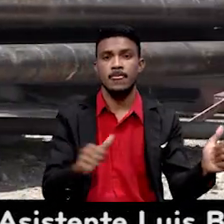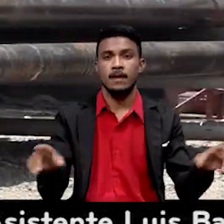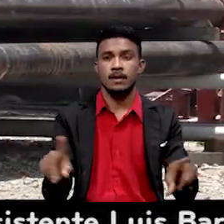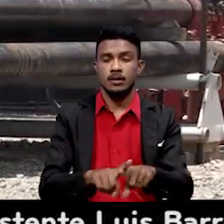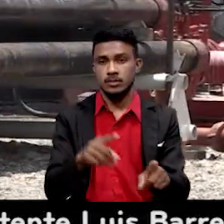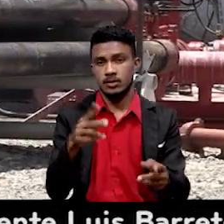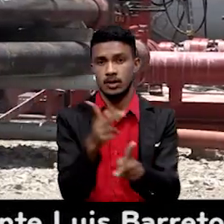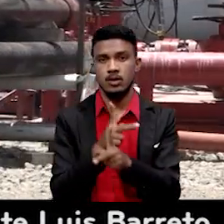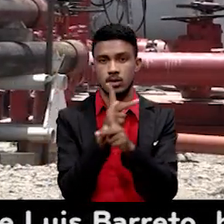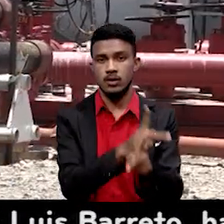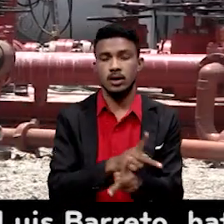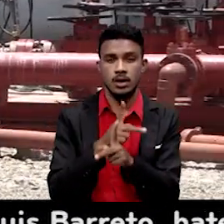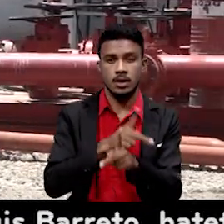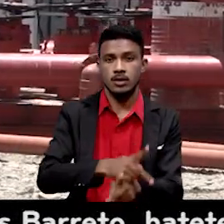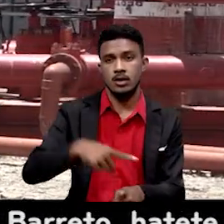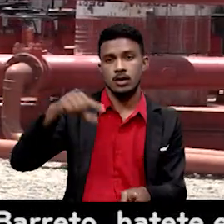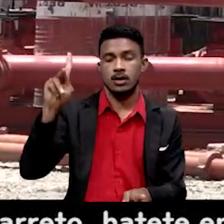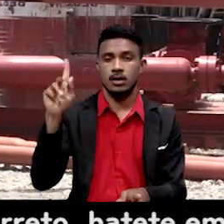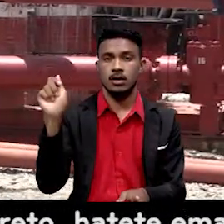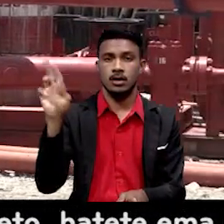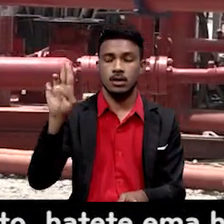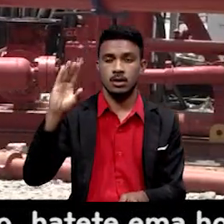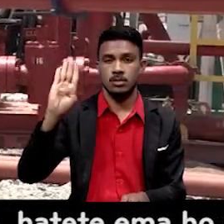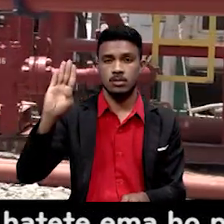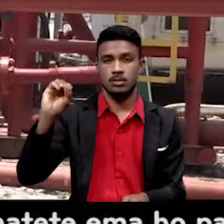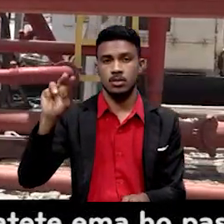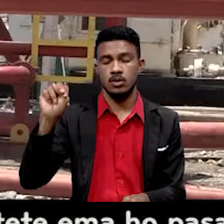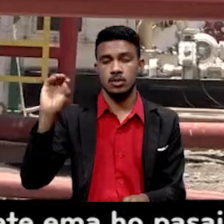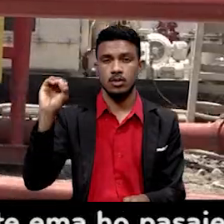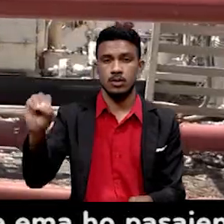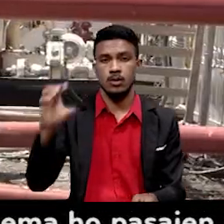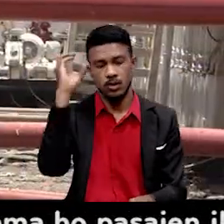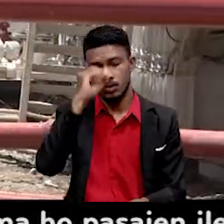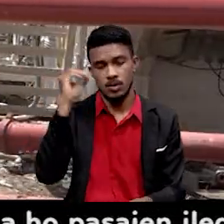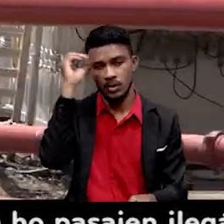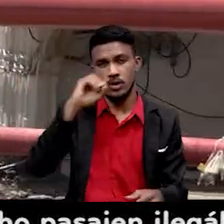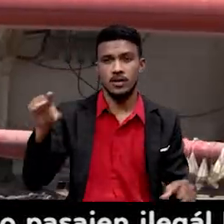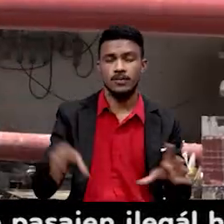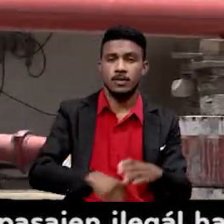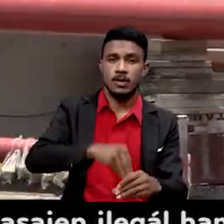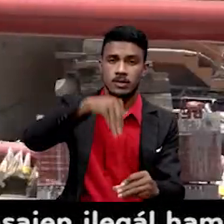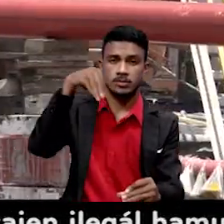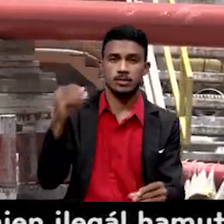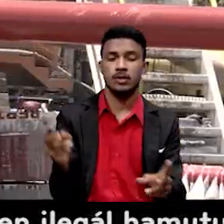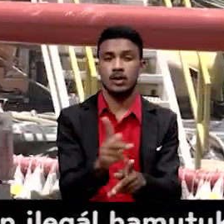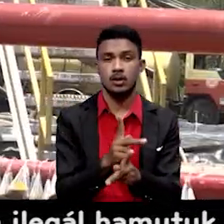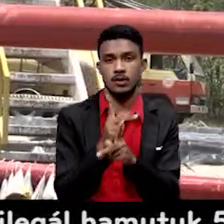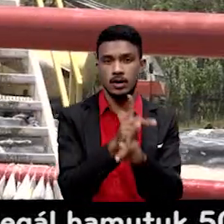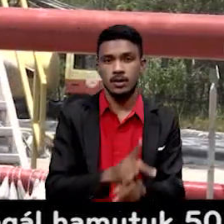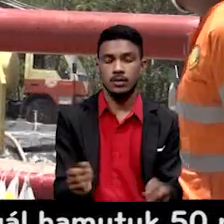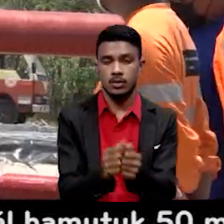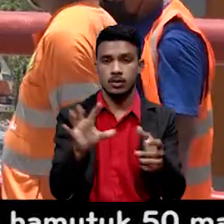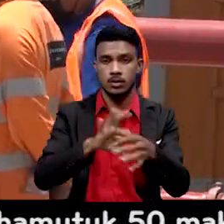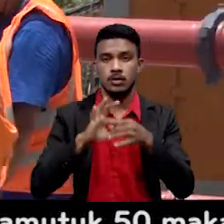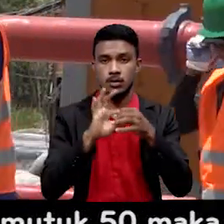controla influxo carbohidroneto, mas be ia momento de quedas, operação e a perfuração ne controlado, a foi equipa